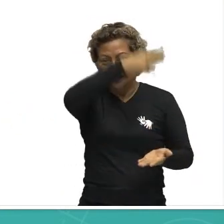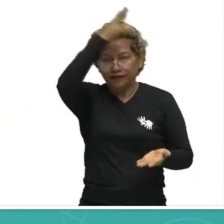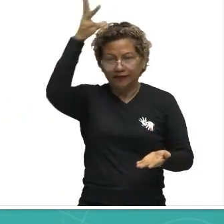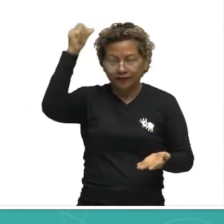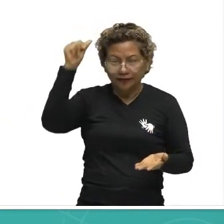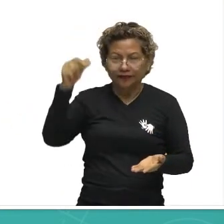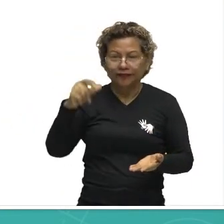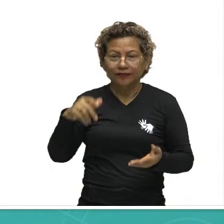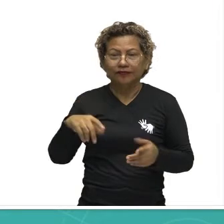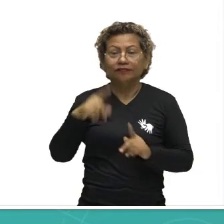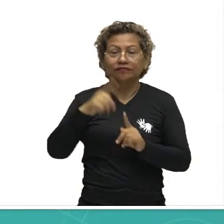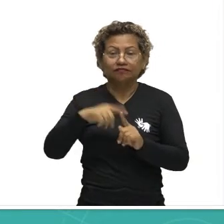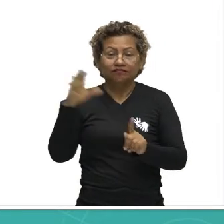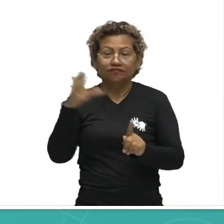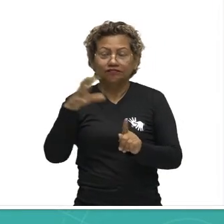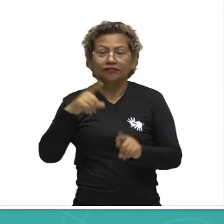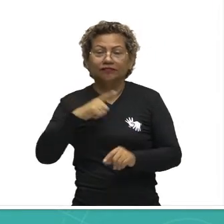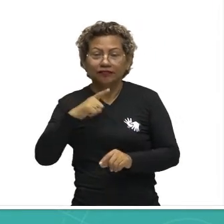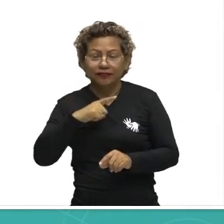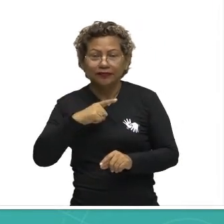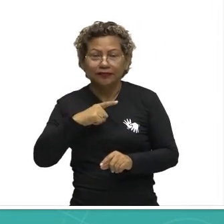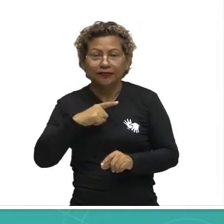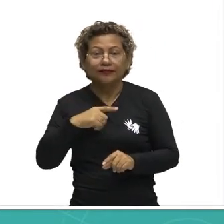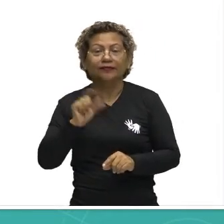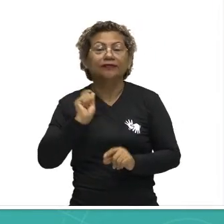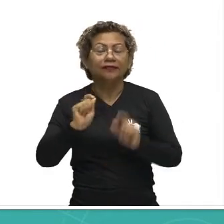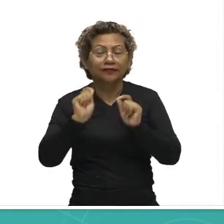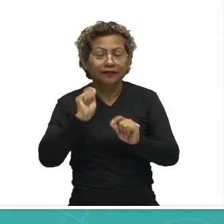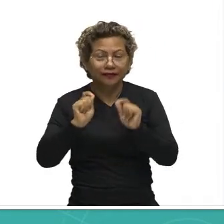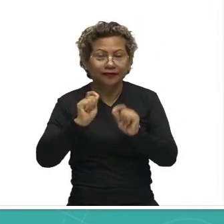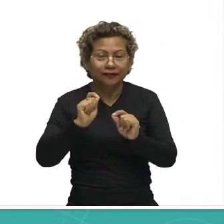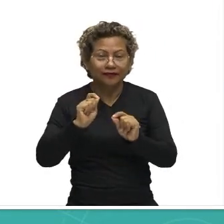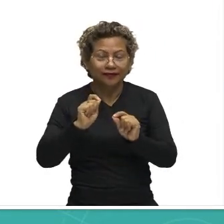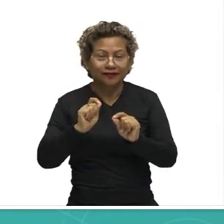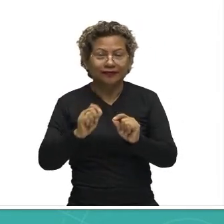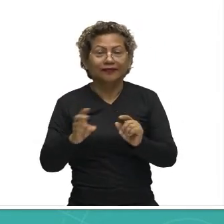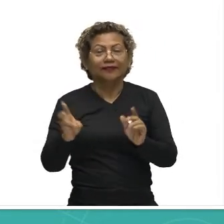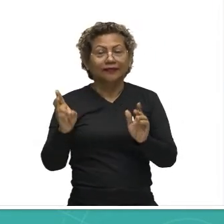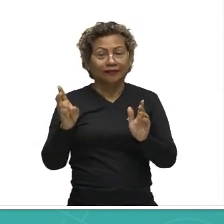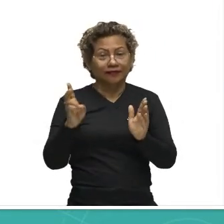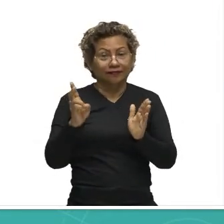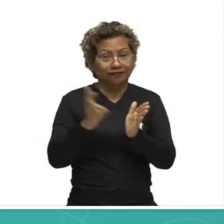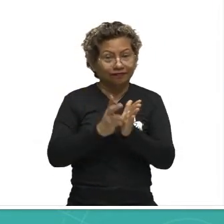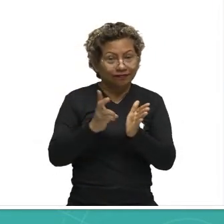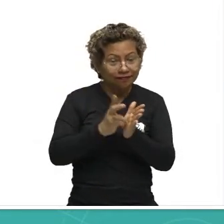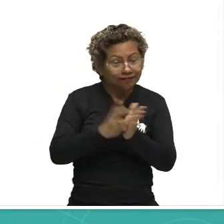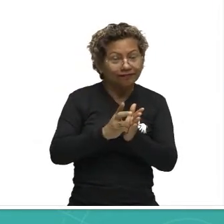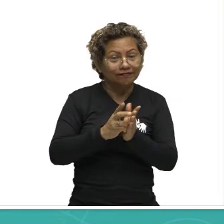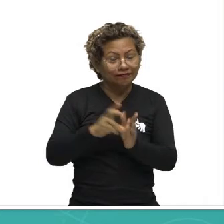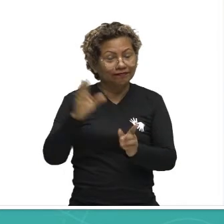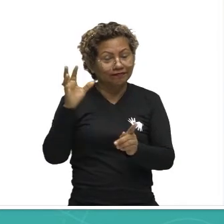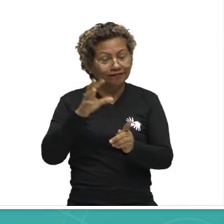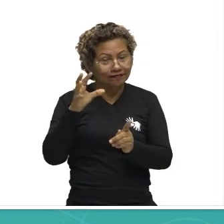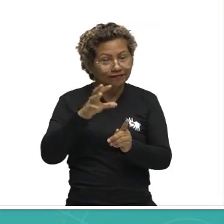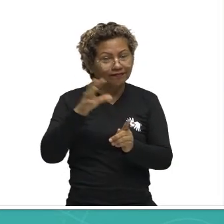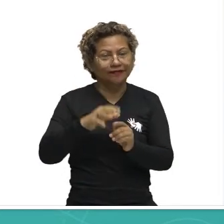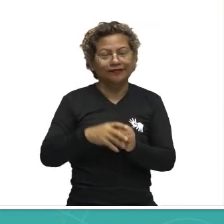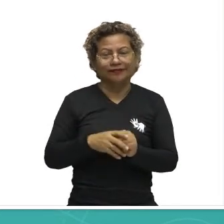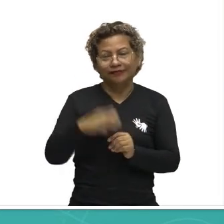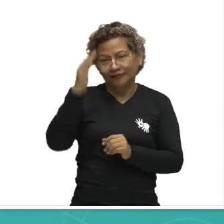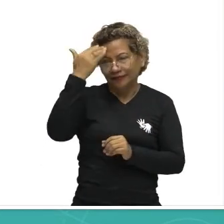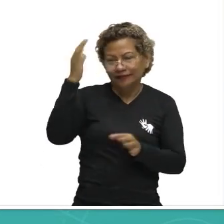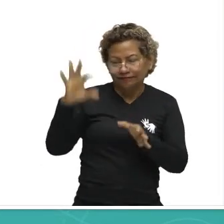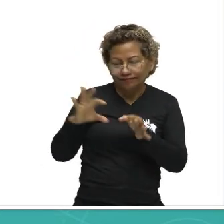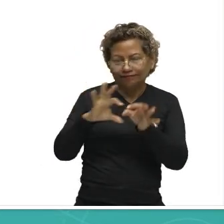foi inserido o personagem indígena, certo? Então, a cultura vai agregando os conhecimentos, tá?